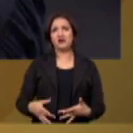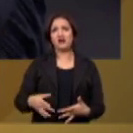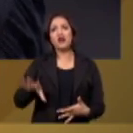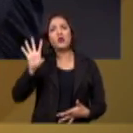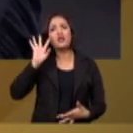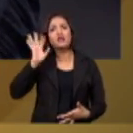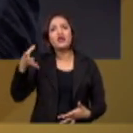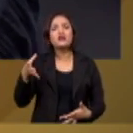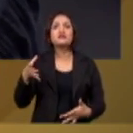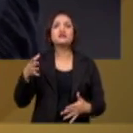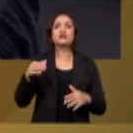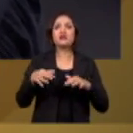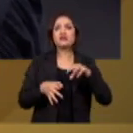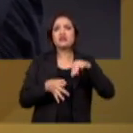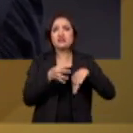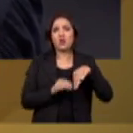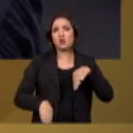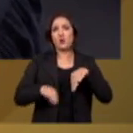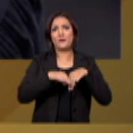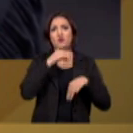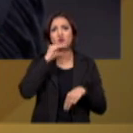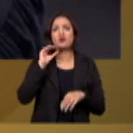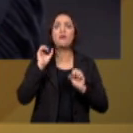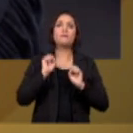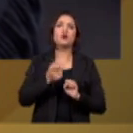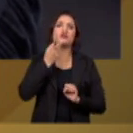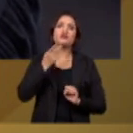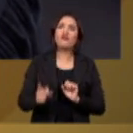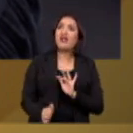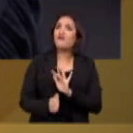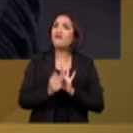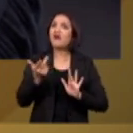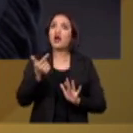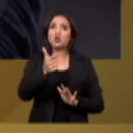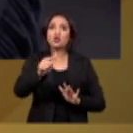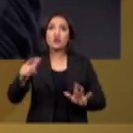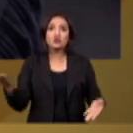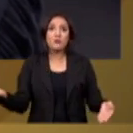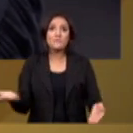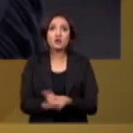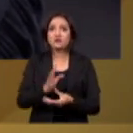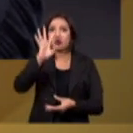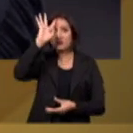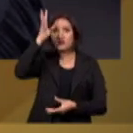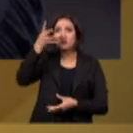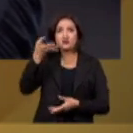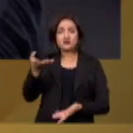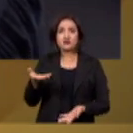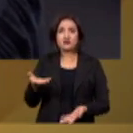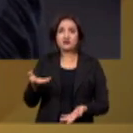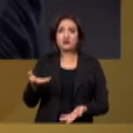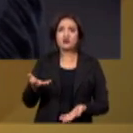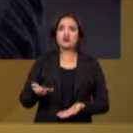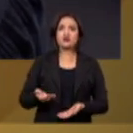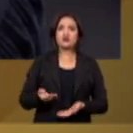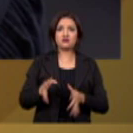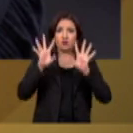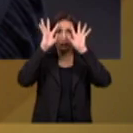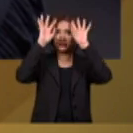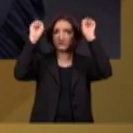posso citar vários outros presidentes mais recente supremo tribunal federal e com a permissão de vossas excelências